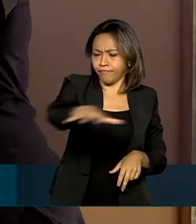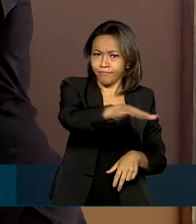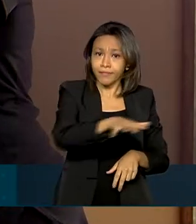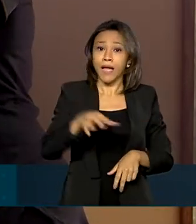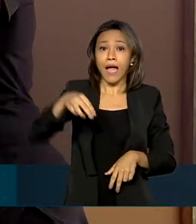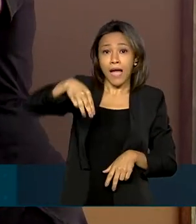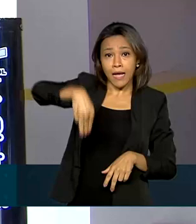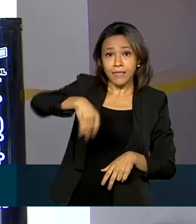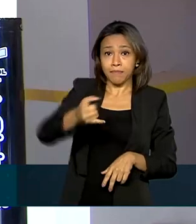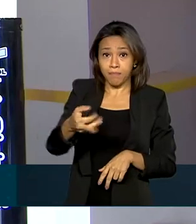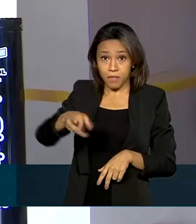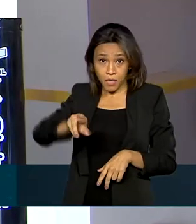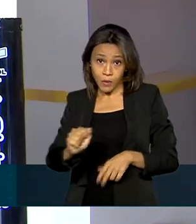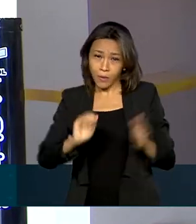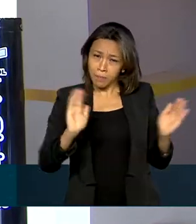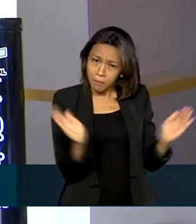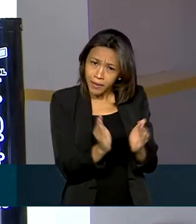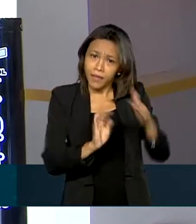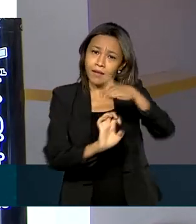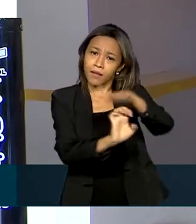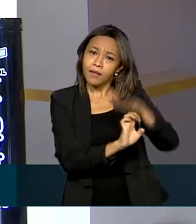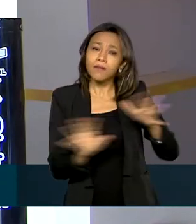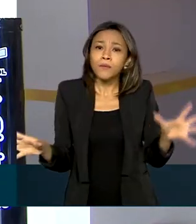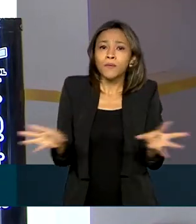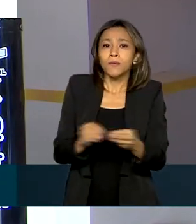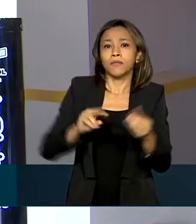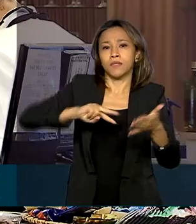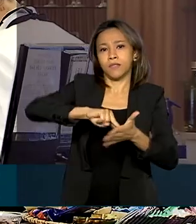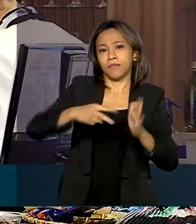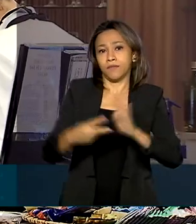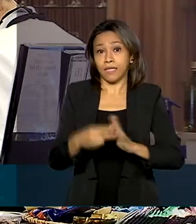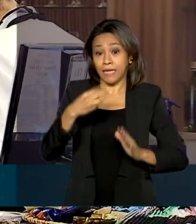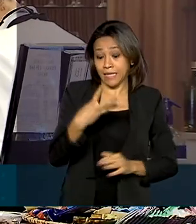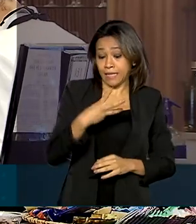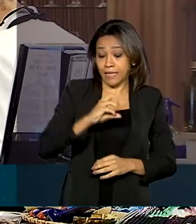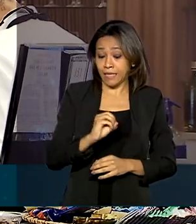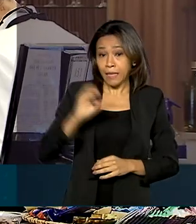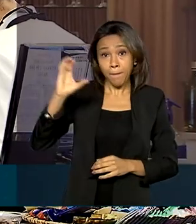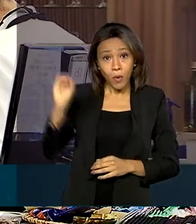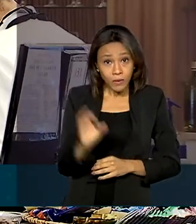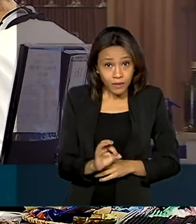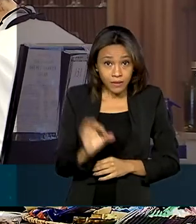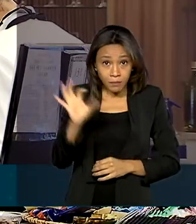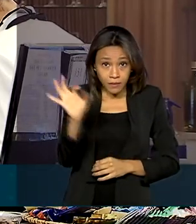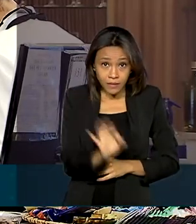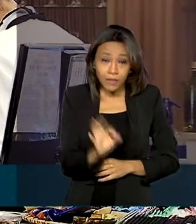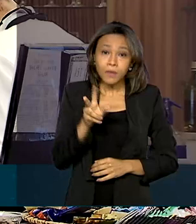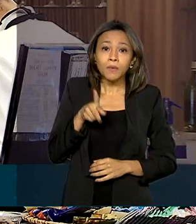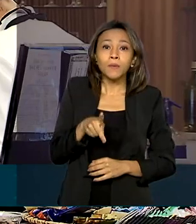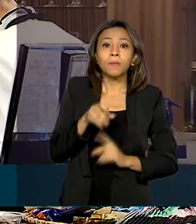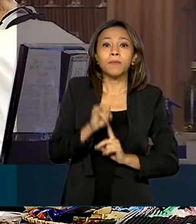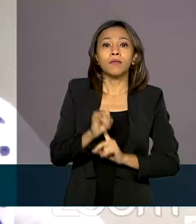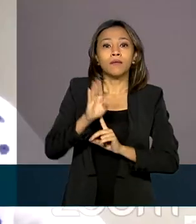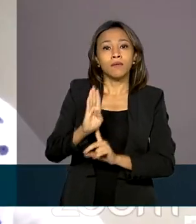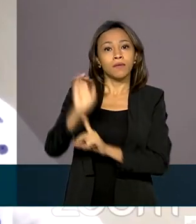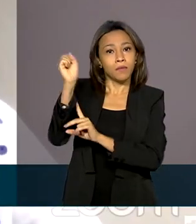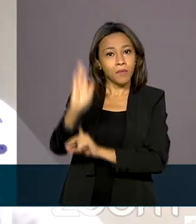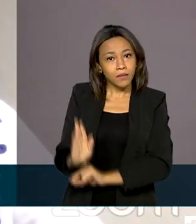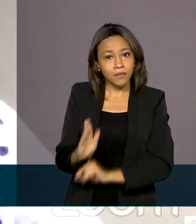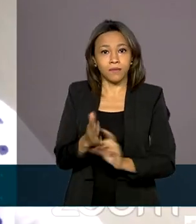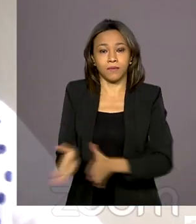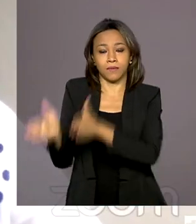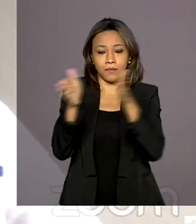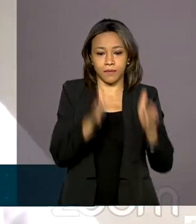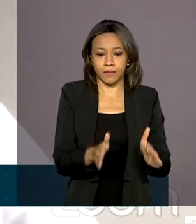empresas compõem quase 30% do PIB nacional, a soma de todos os bens produzidos no país. Esses